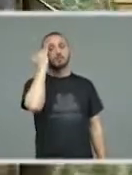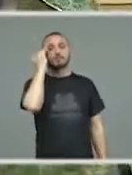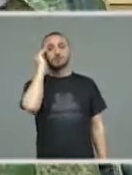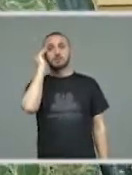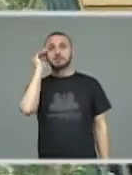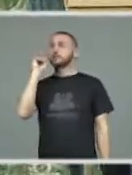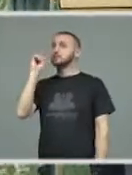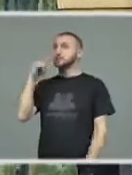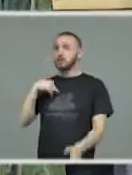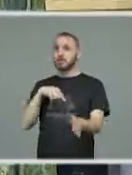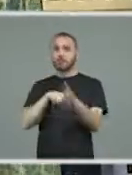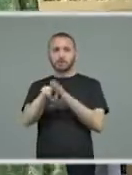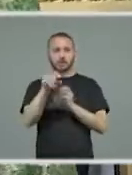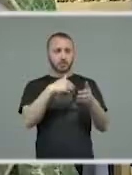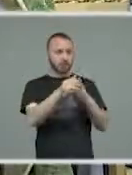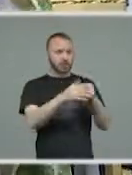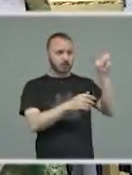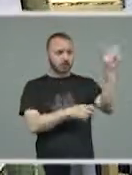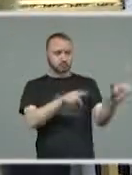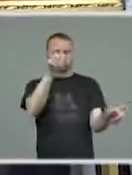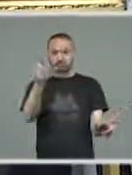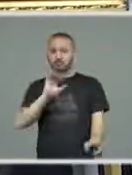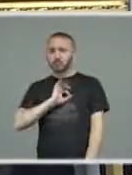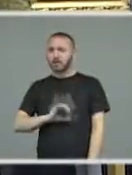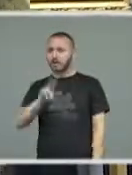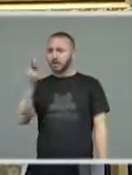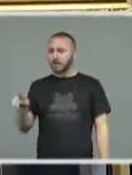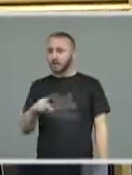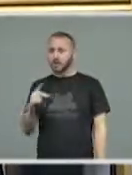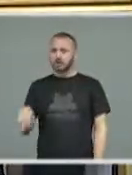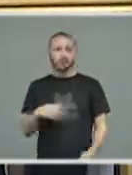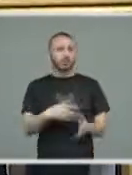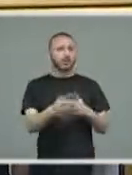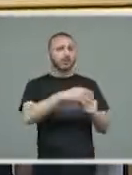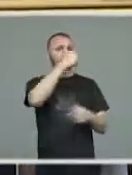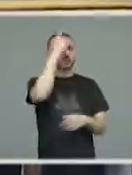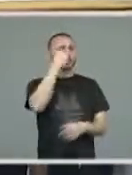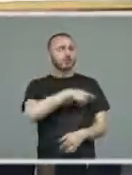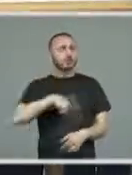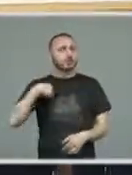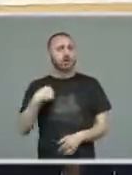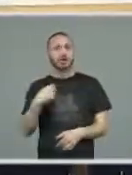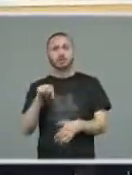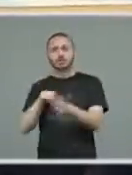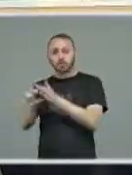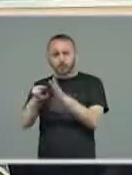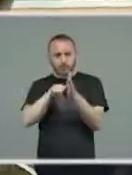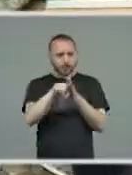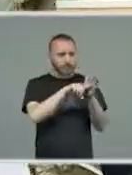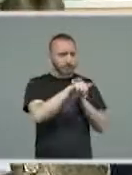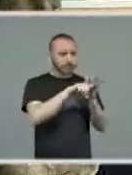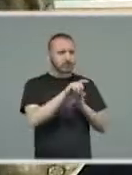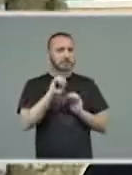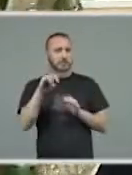Se eu perguntar a qualquer padre aqui, se eu perguntar a qualquer leigo, a irmã Zélia, a Ironis, perguntar ao Daniel, a Cida, se eu